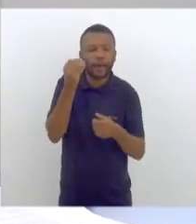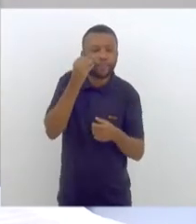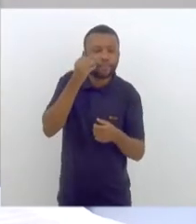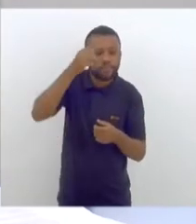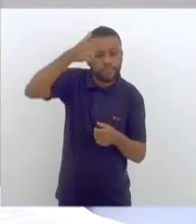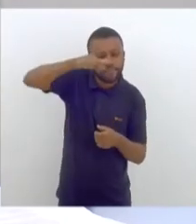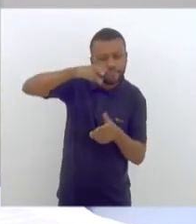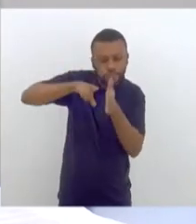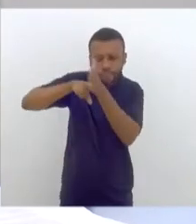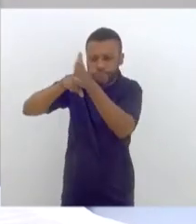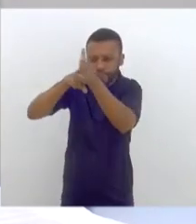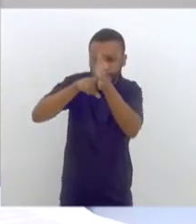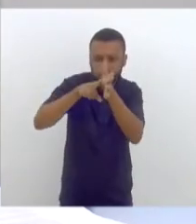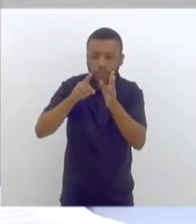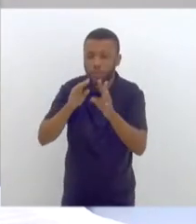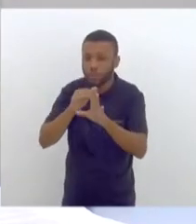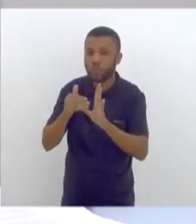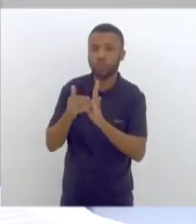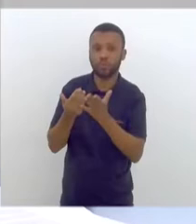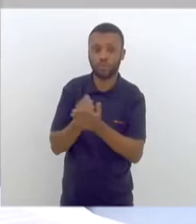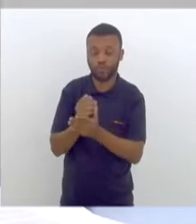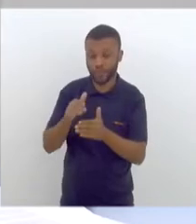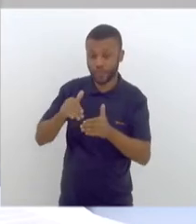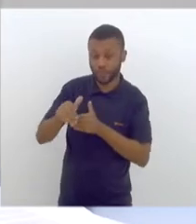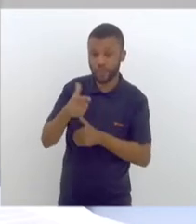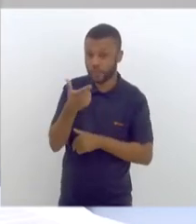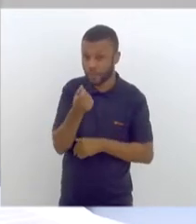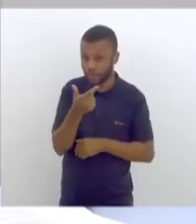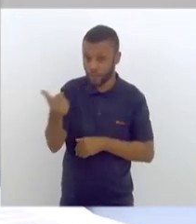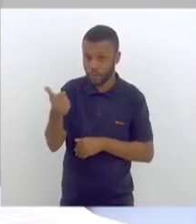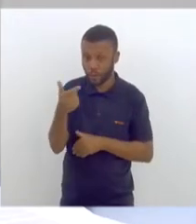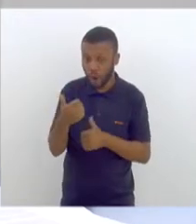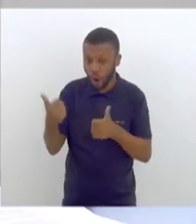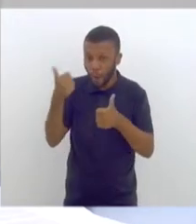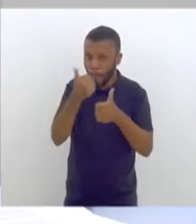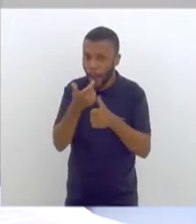a partir de 21 não tem mais compensação nenhuma